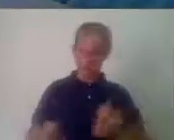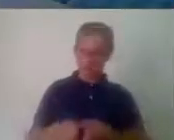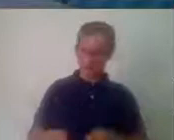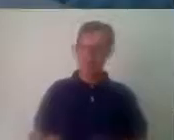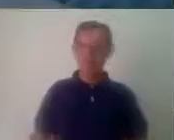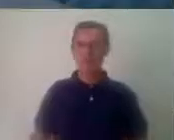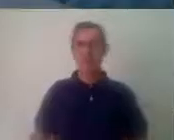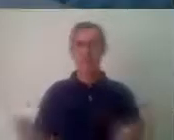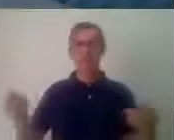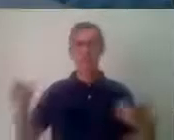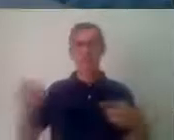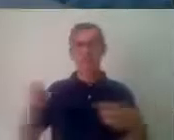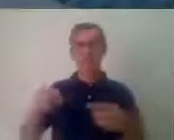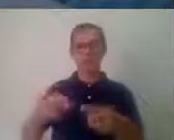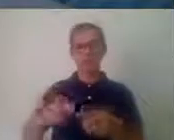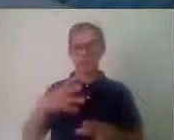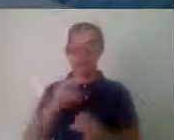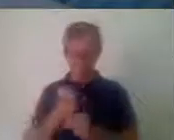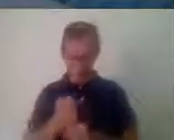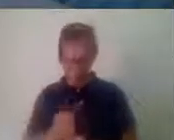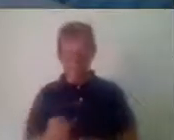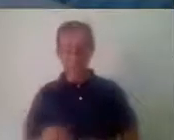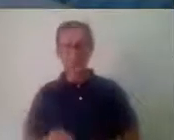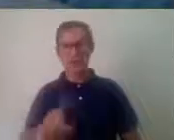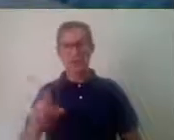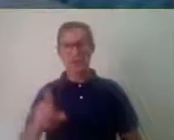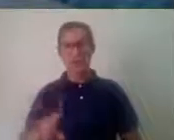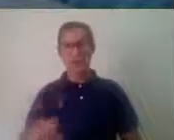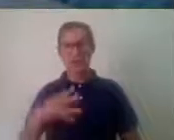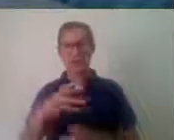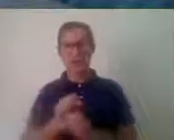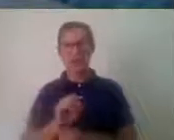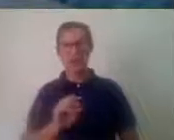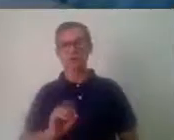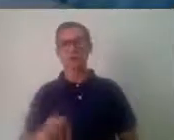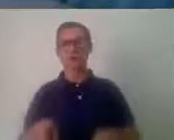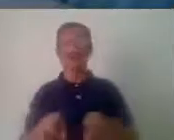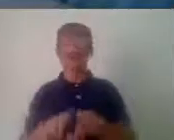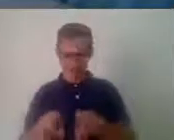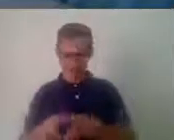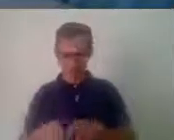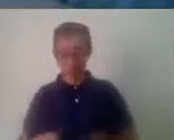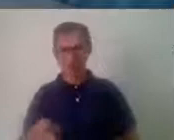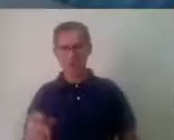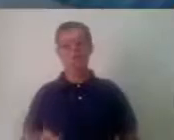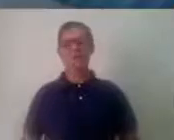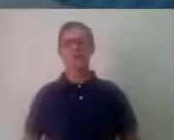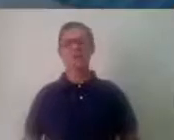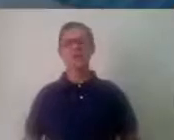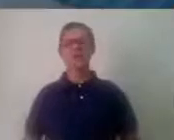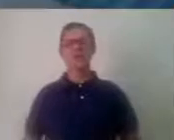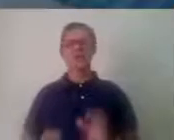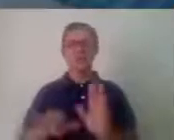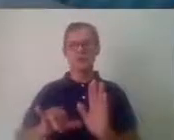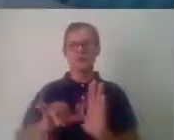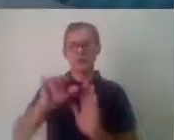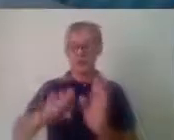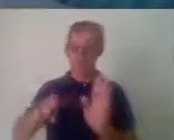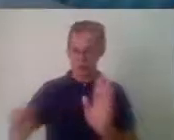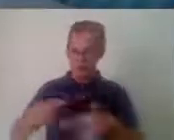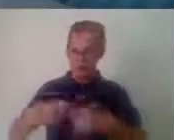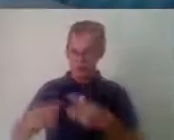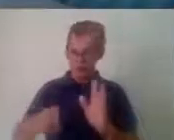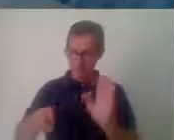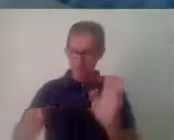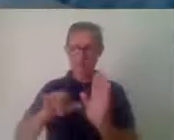eixo Z. E quando a gente está calculando essa integral, a gente está calculando sobre o plano XY. E esse plano